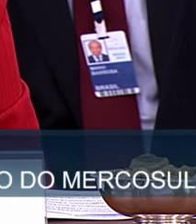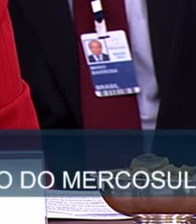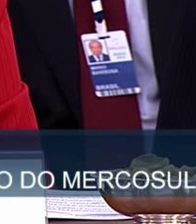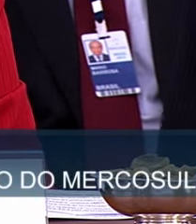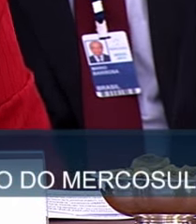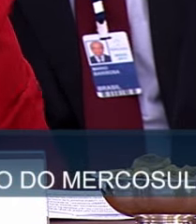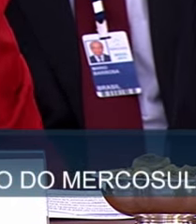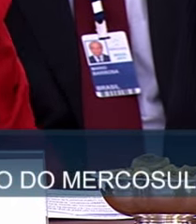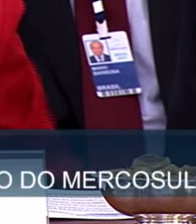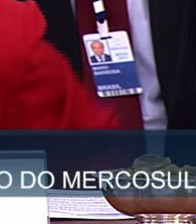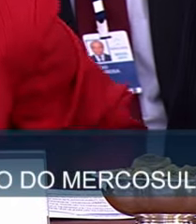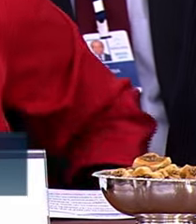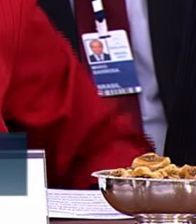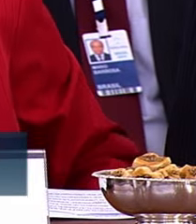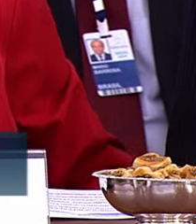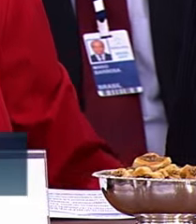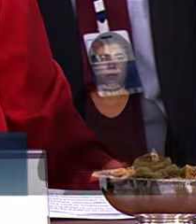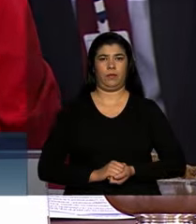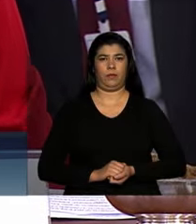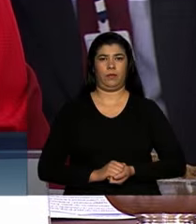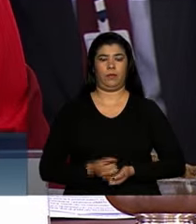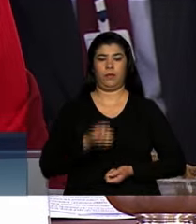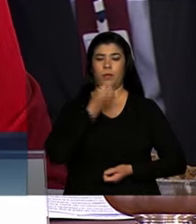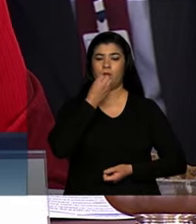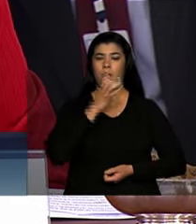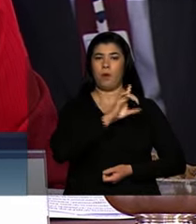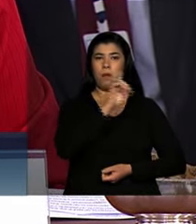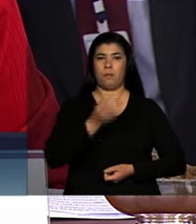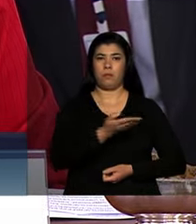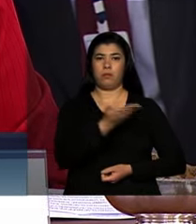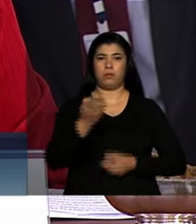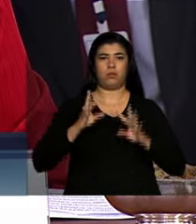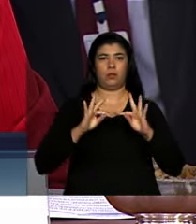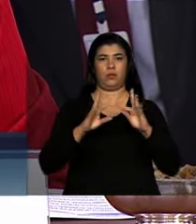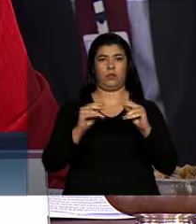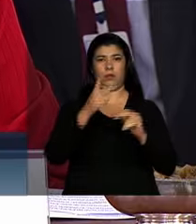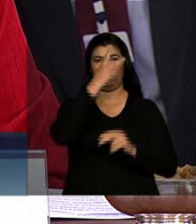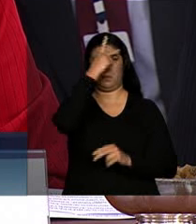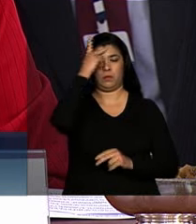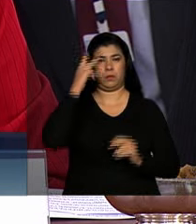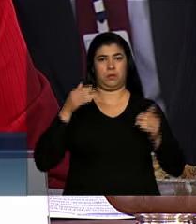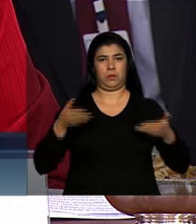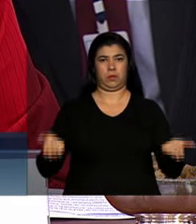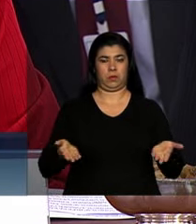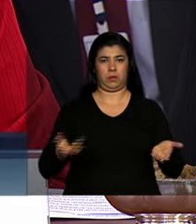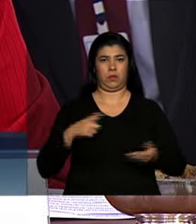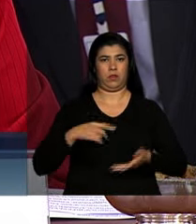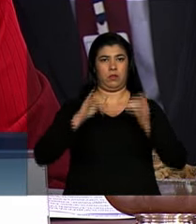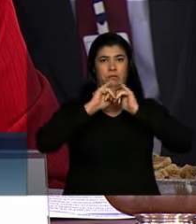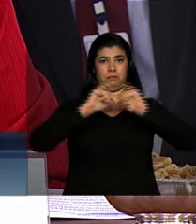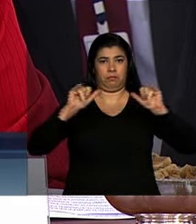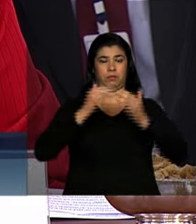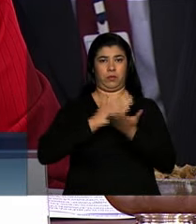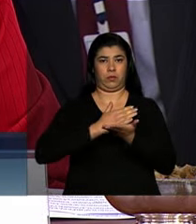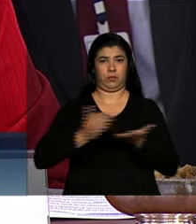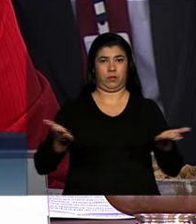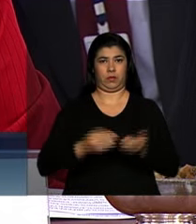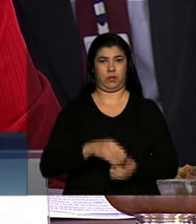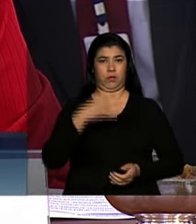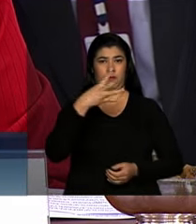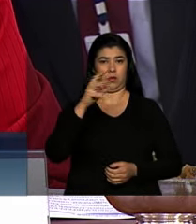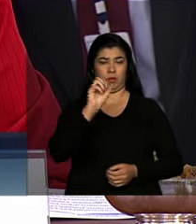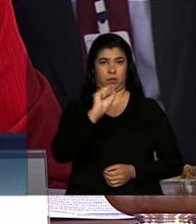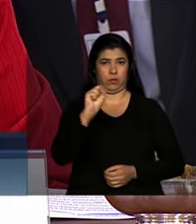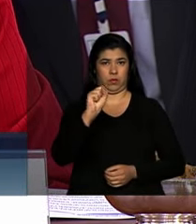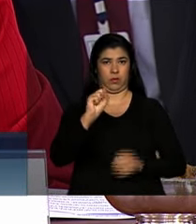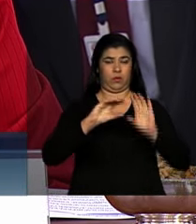Bom dia a todos e a todas aqui presentes. Declaro aberta a